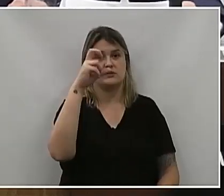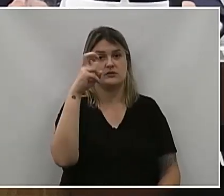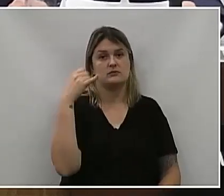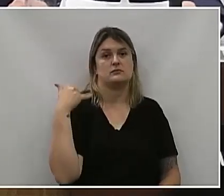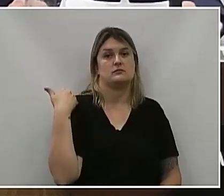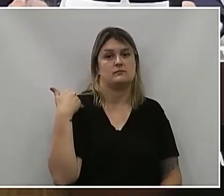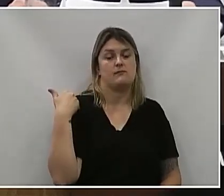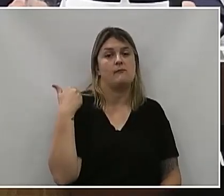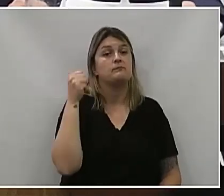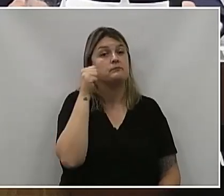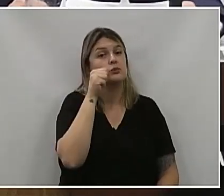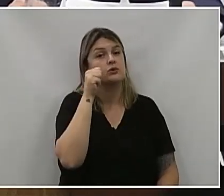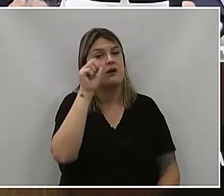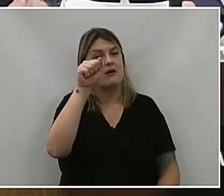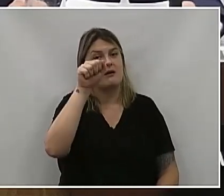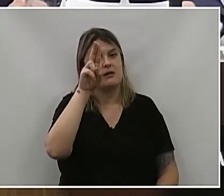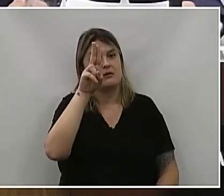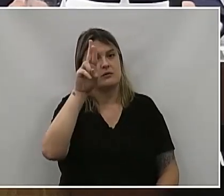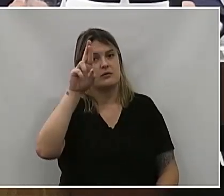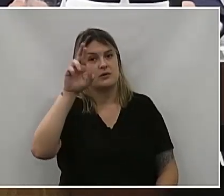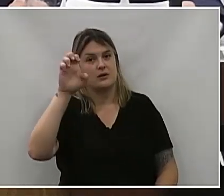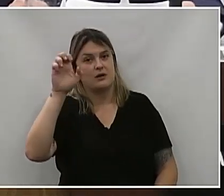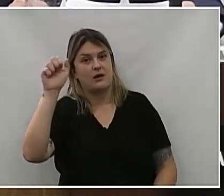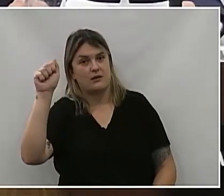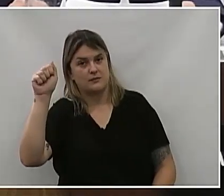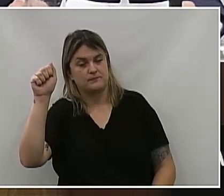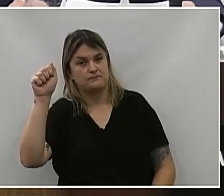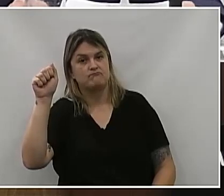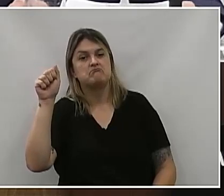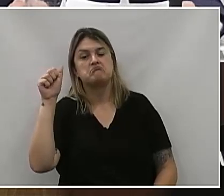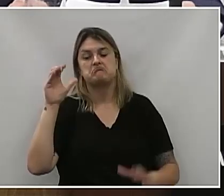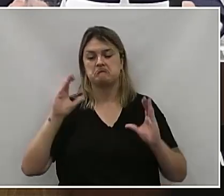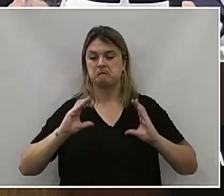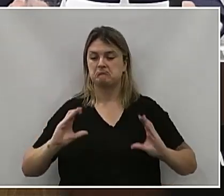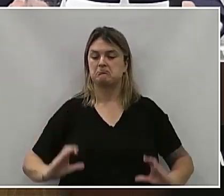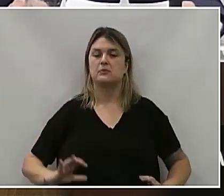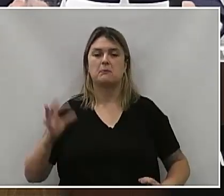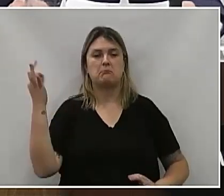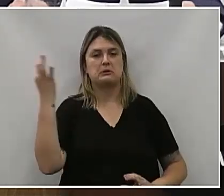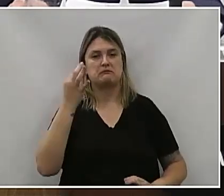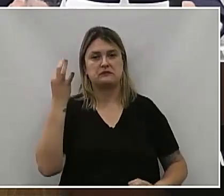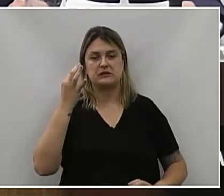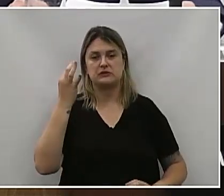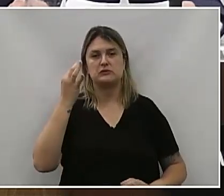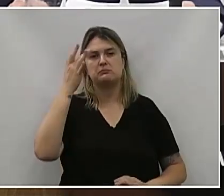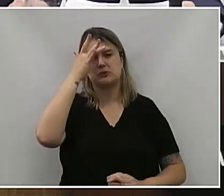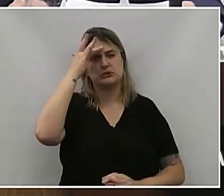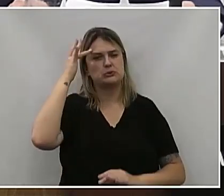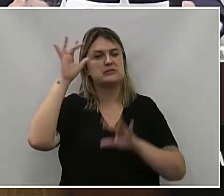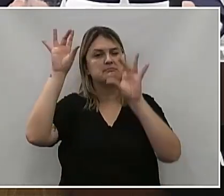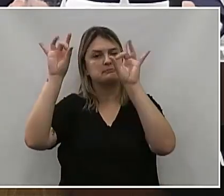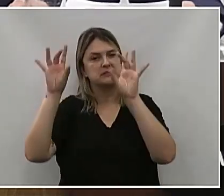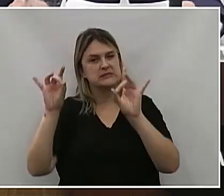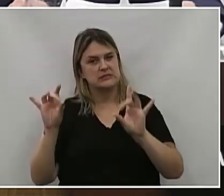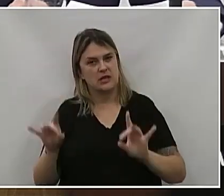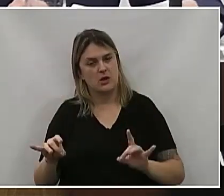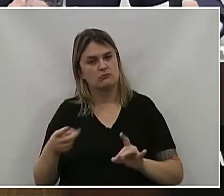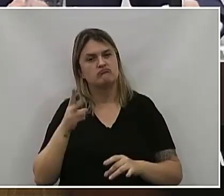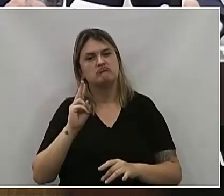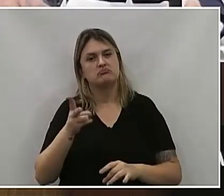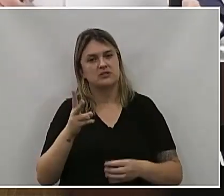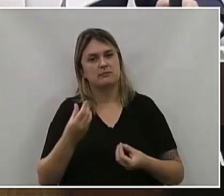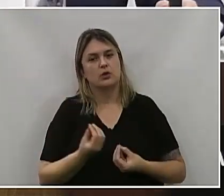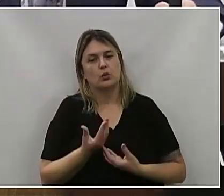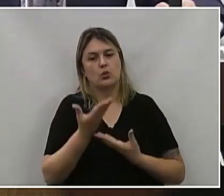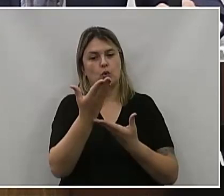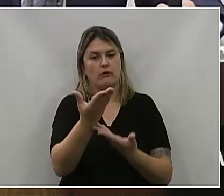idade. A senhora Áurea Alves do Amaral Galdino foi uma cidadã exemplar e uma figura notável de nossa comunidade, dedicando grande